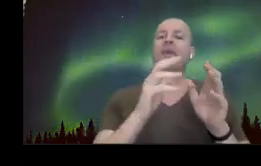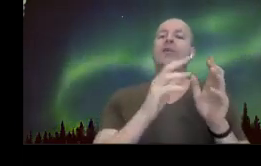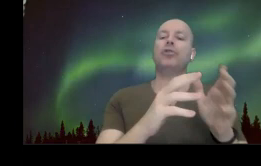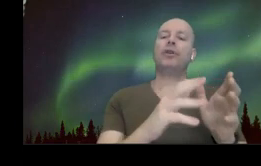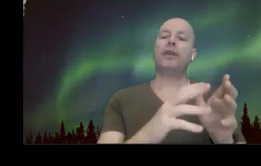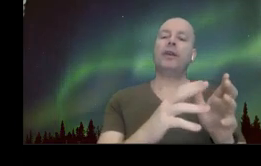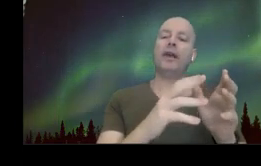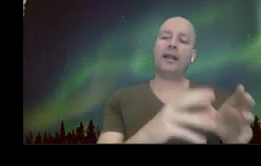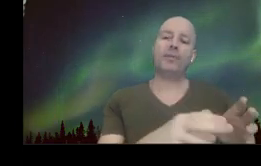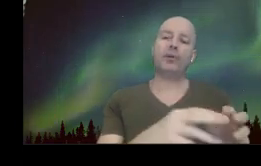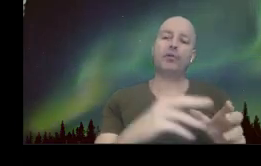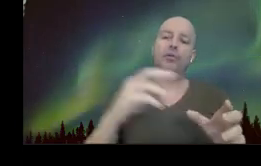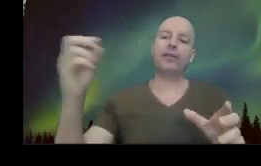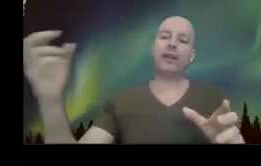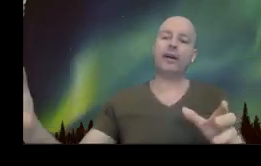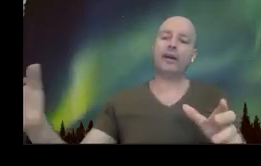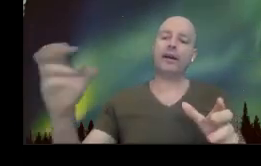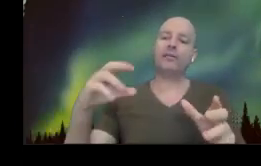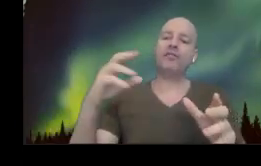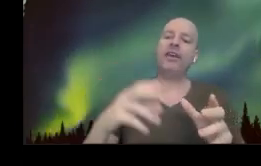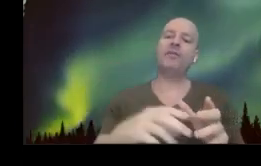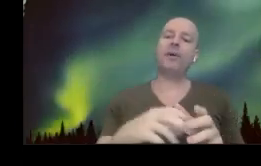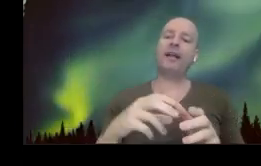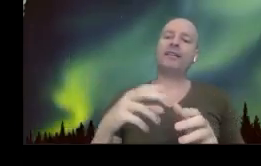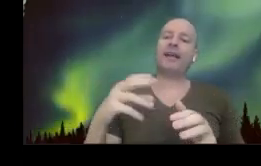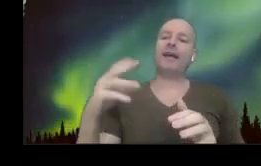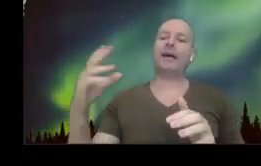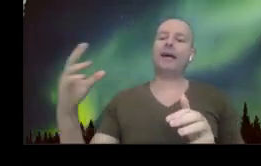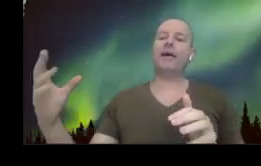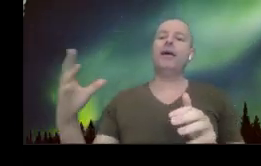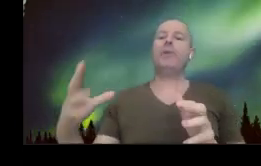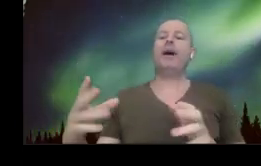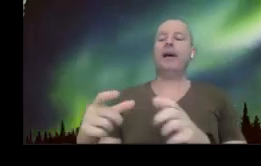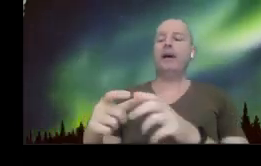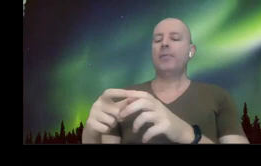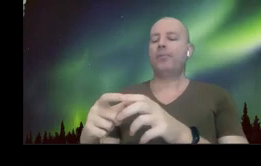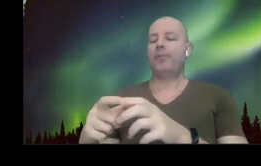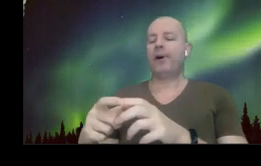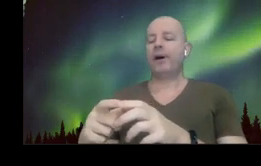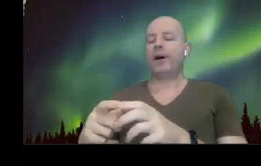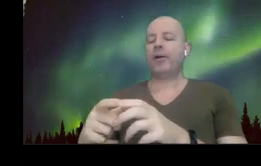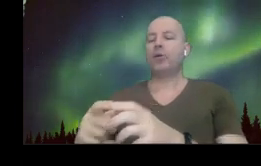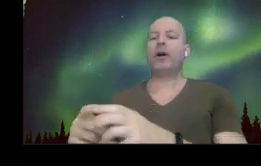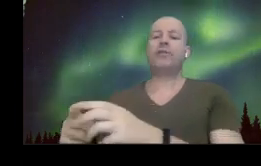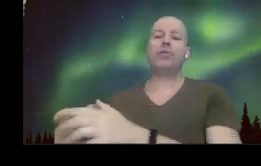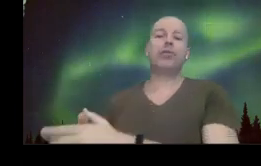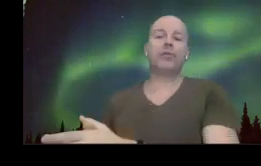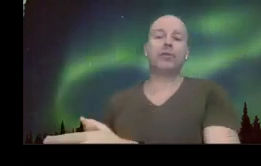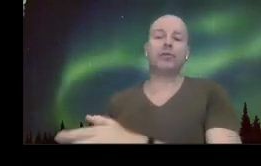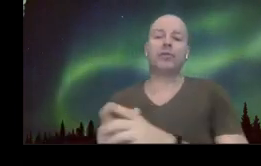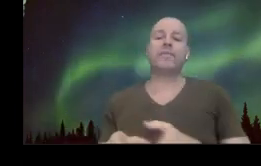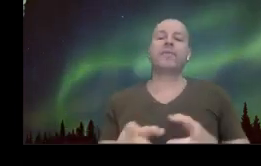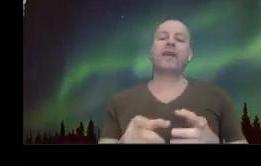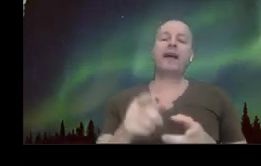ponto. Só que ela reproduz na terra. Ela vem para a terra para colocar